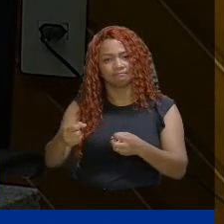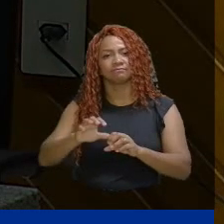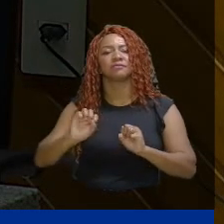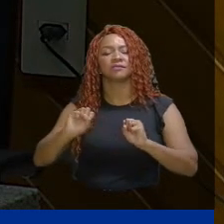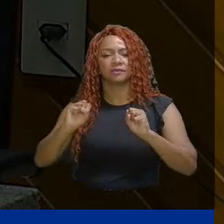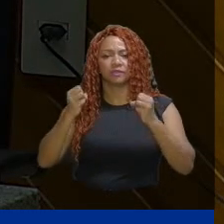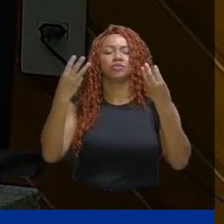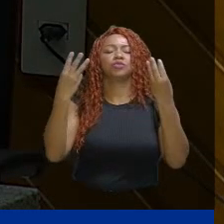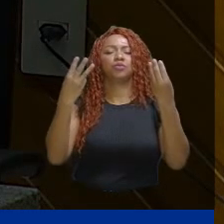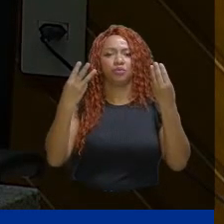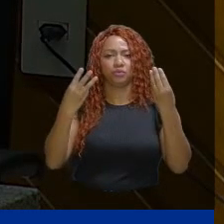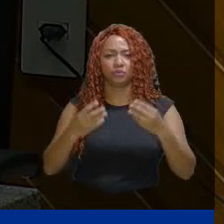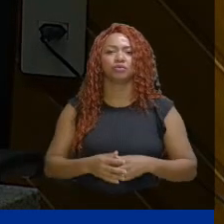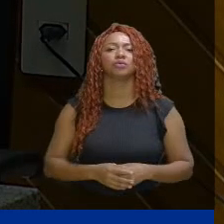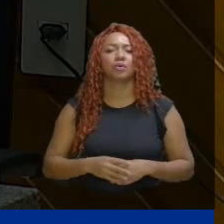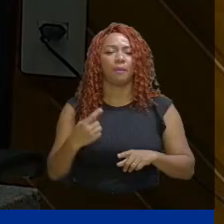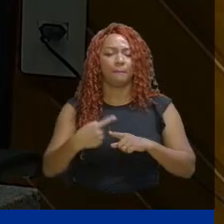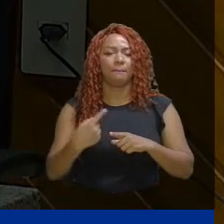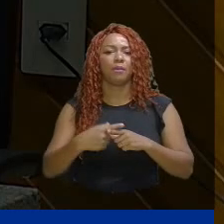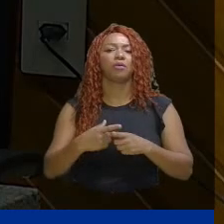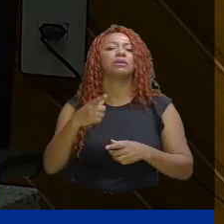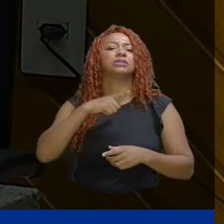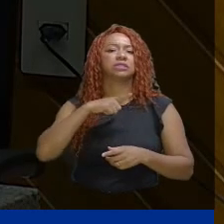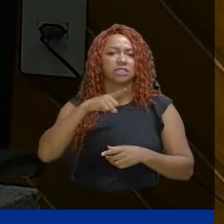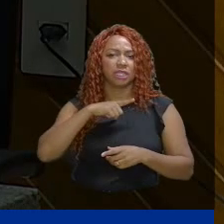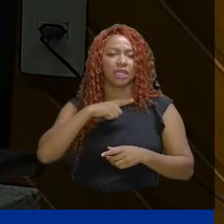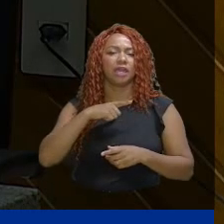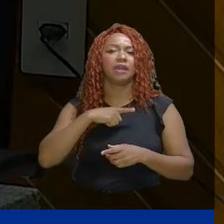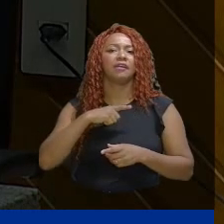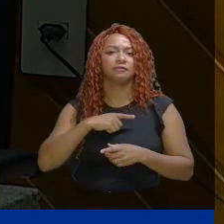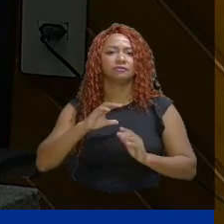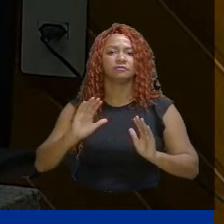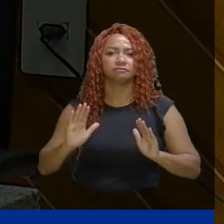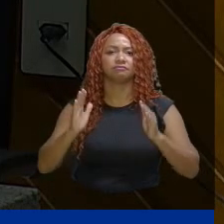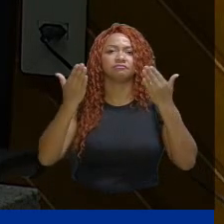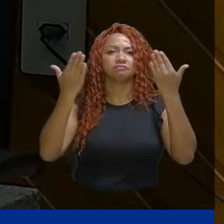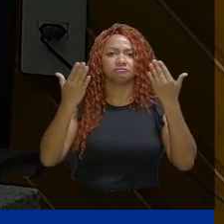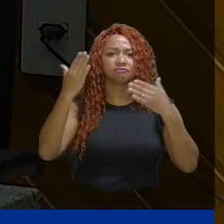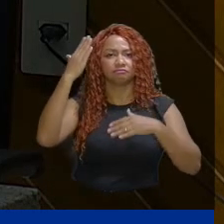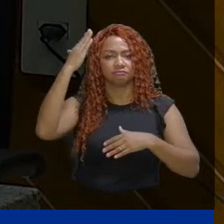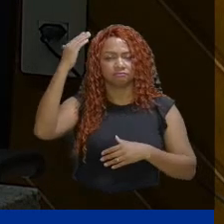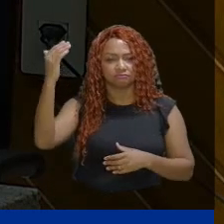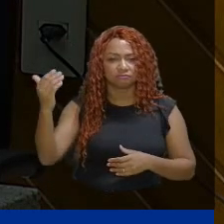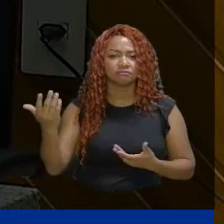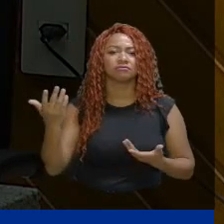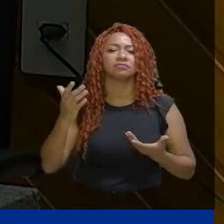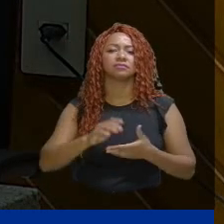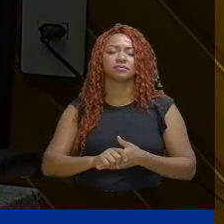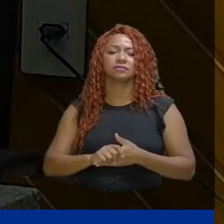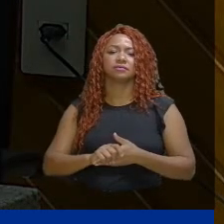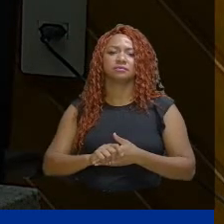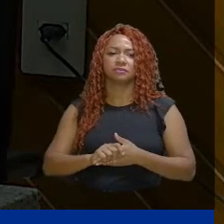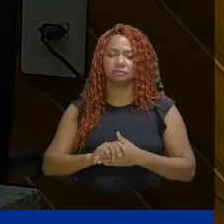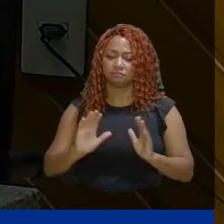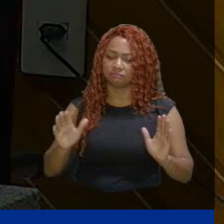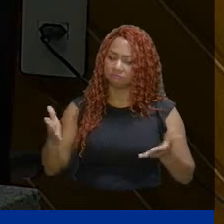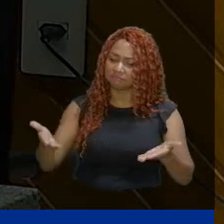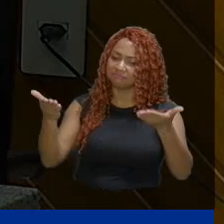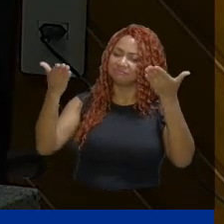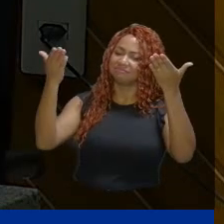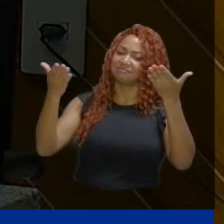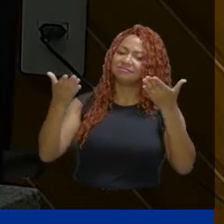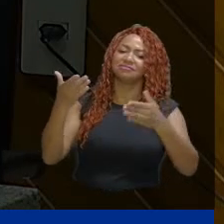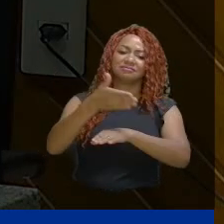showmício, pois incluiu manifestações artísticas e visuais destinadas a animar os presentes. No